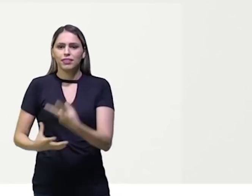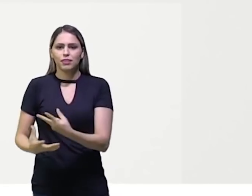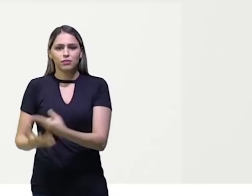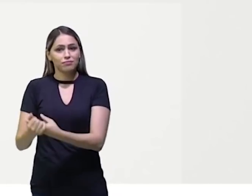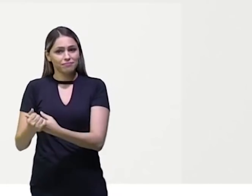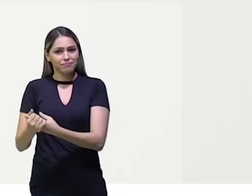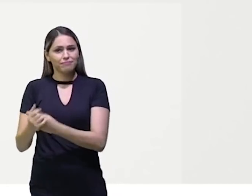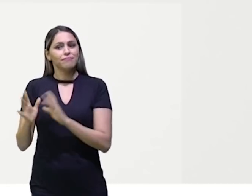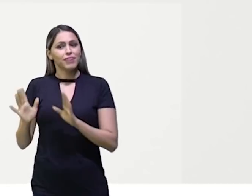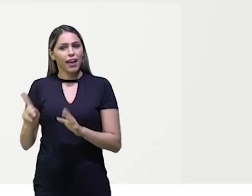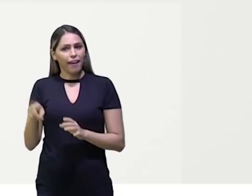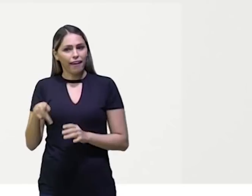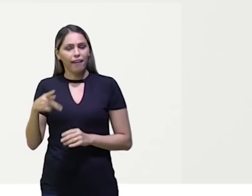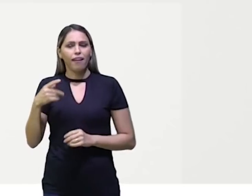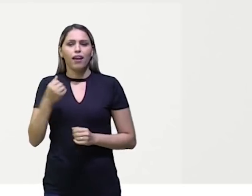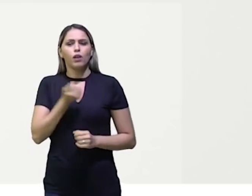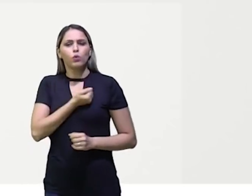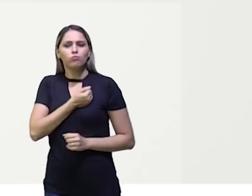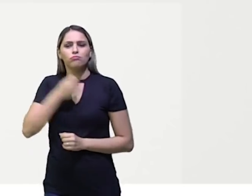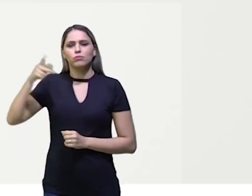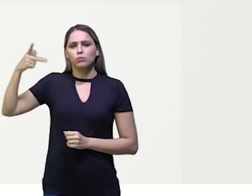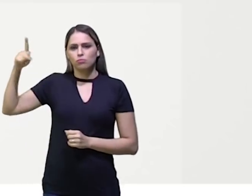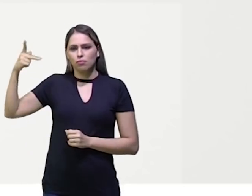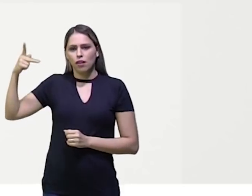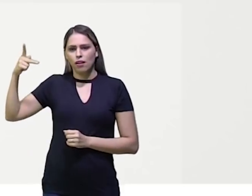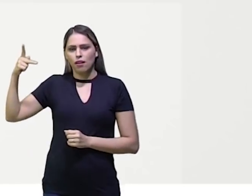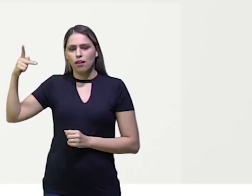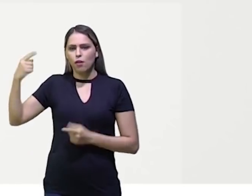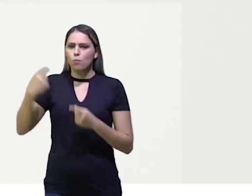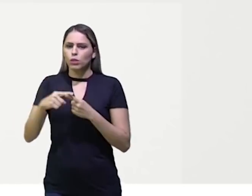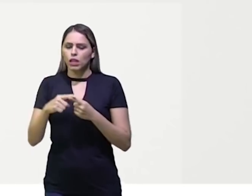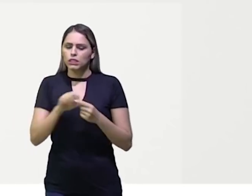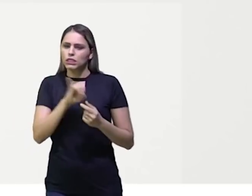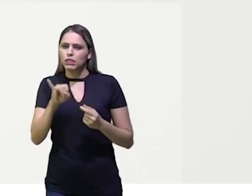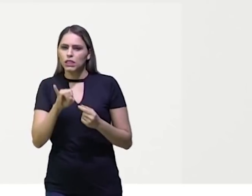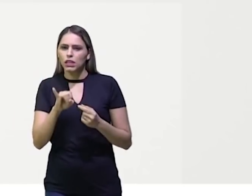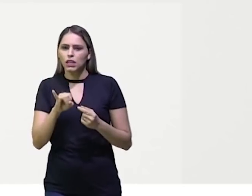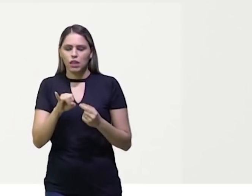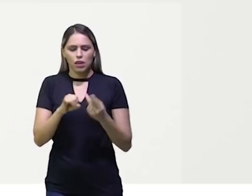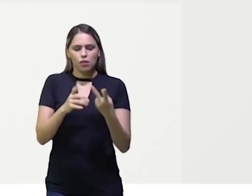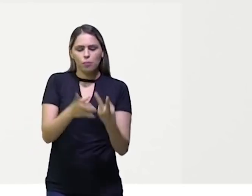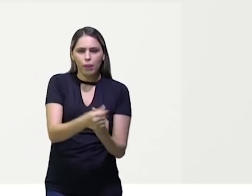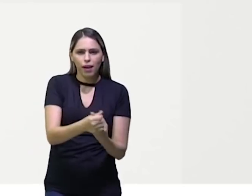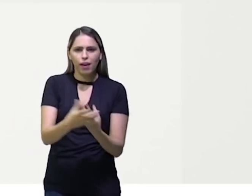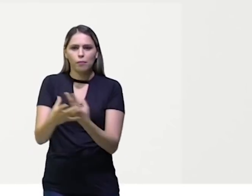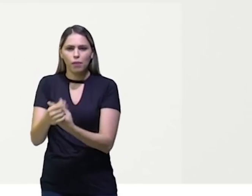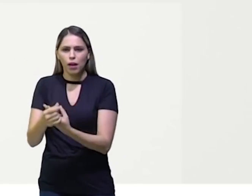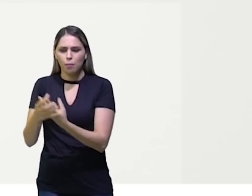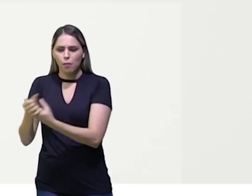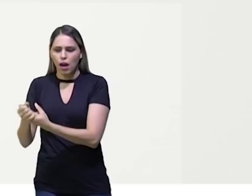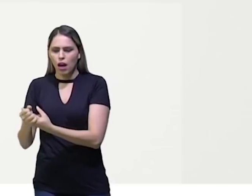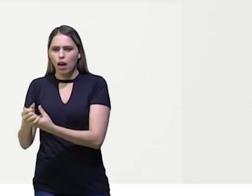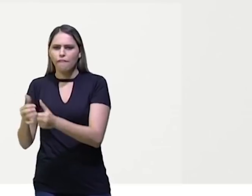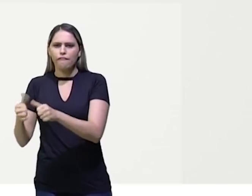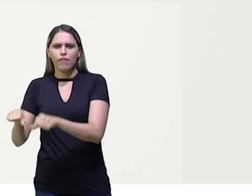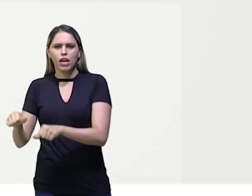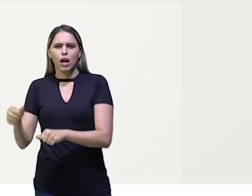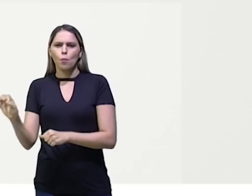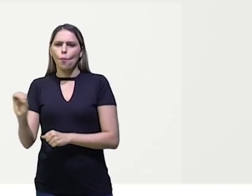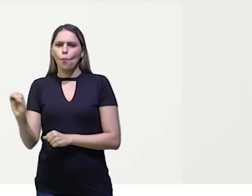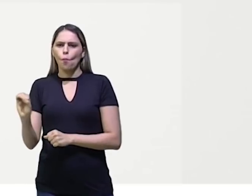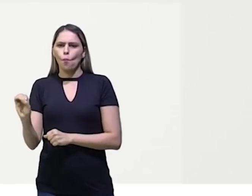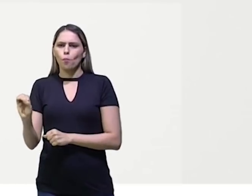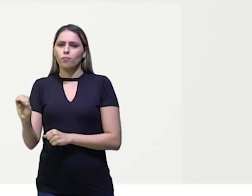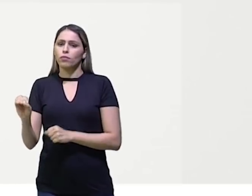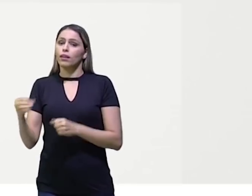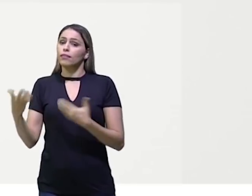Juntei de 2 em 2, não sobrou nada. O nosso numeral aqui vai ajudar a gente a entender que se eu formar